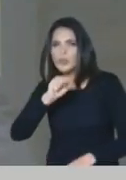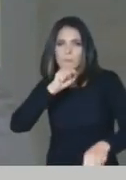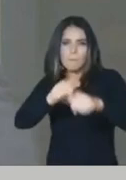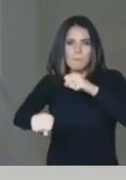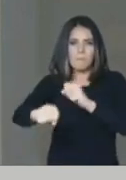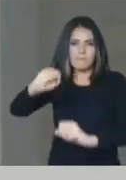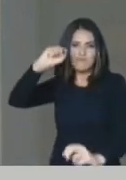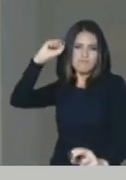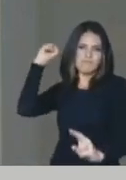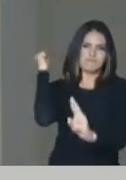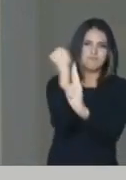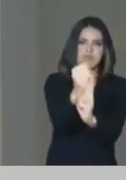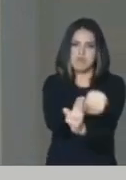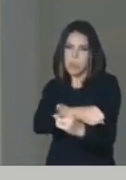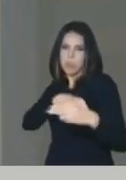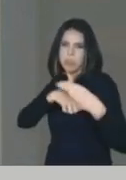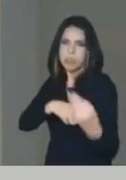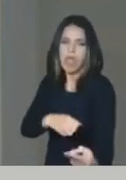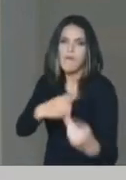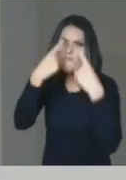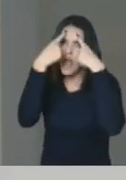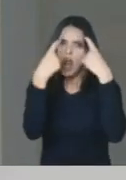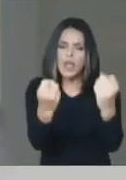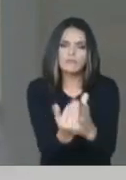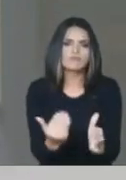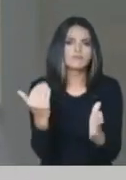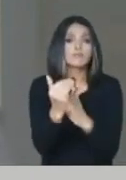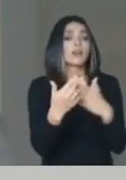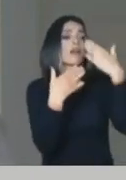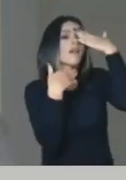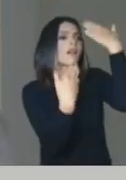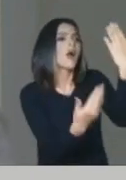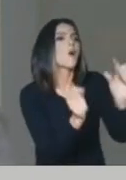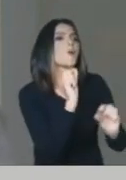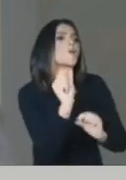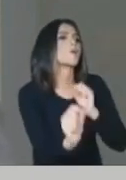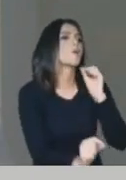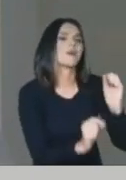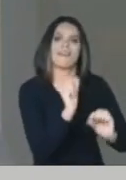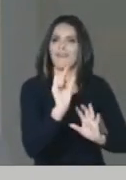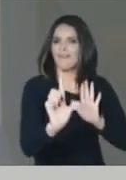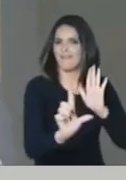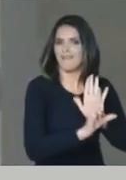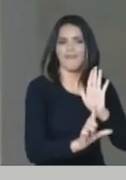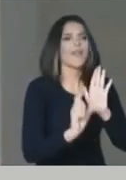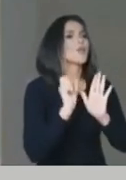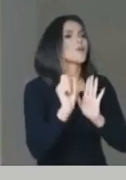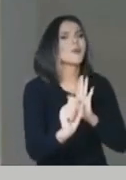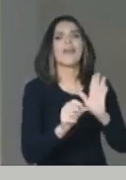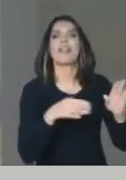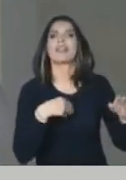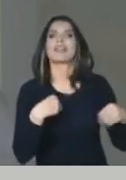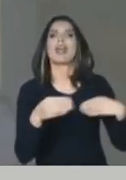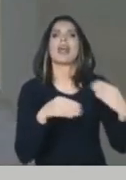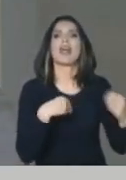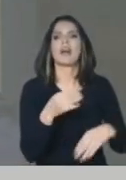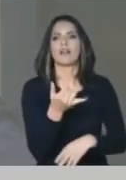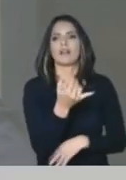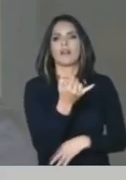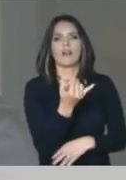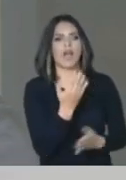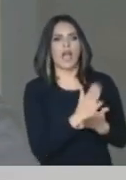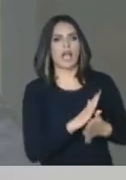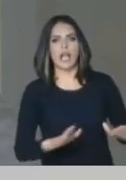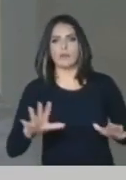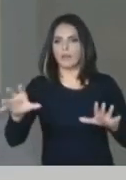Brasil, graças a essa política desarmamentista, graças a essa política de desencarceramento que eles